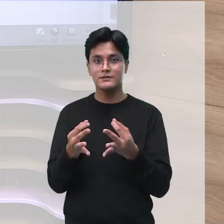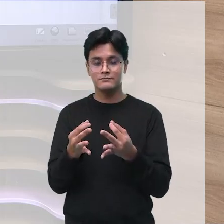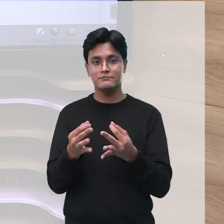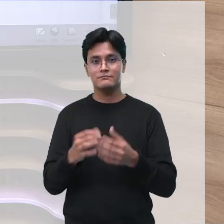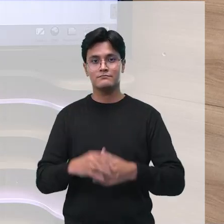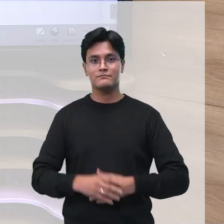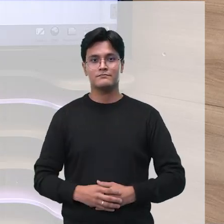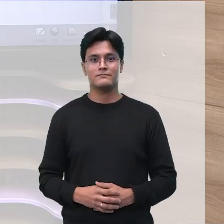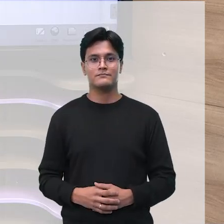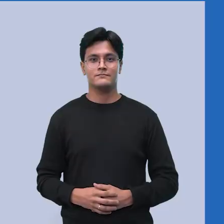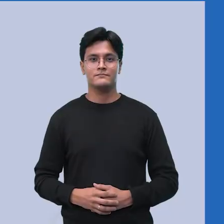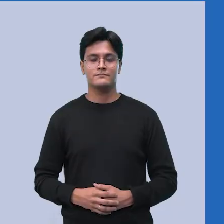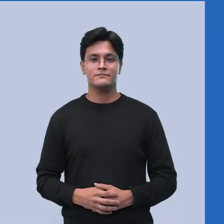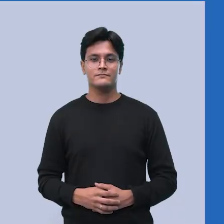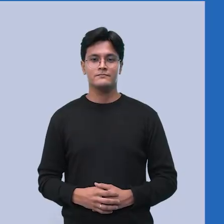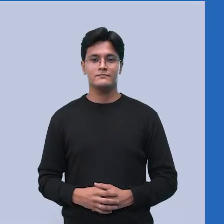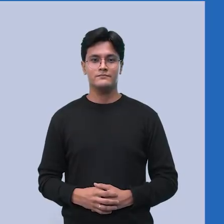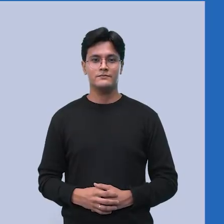lá ao nosso VT.